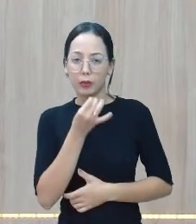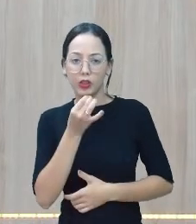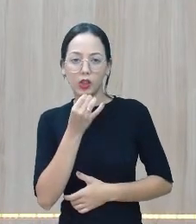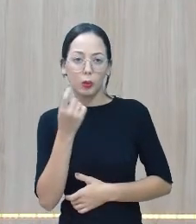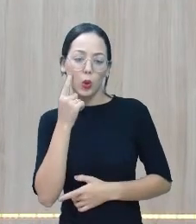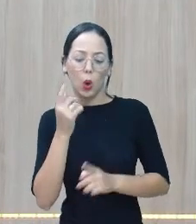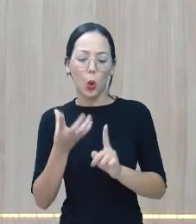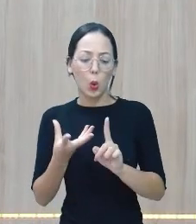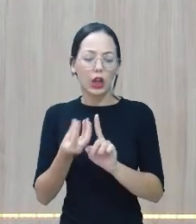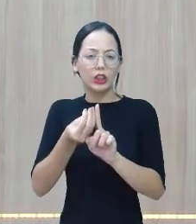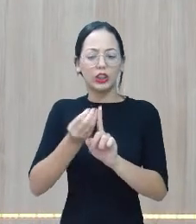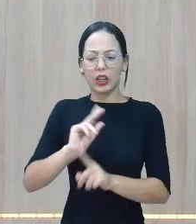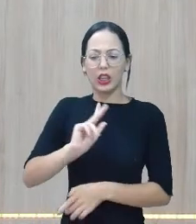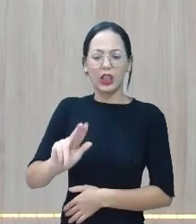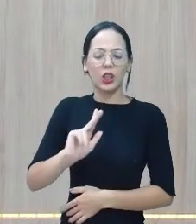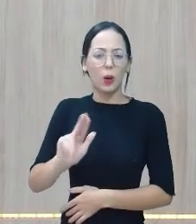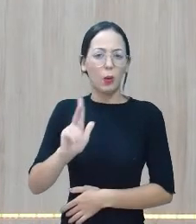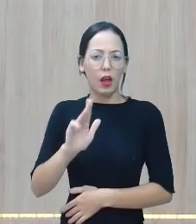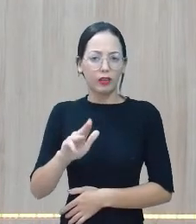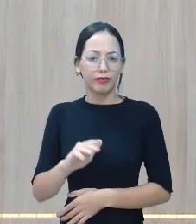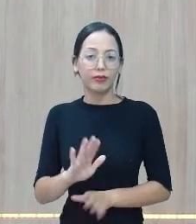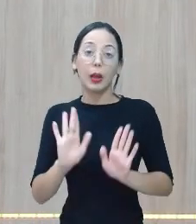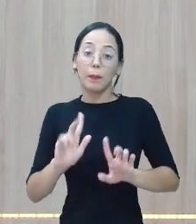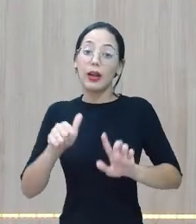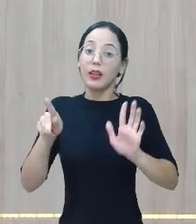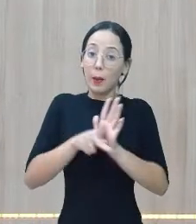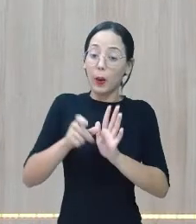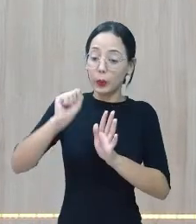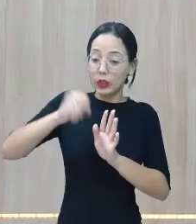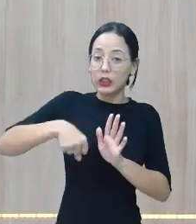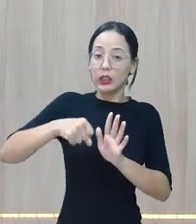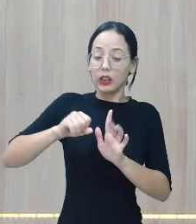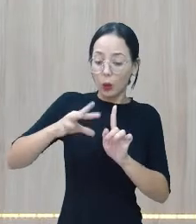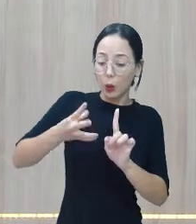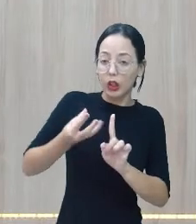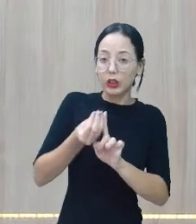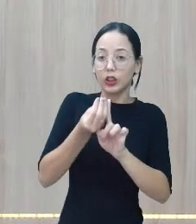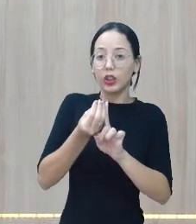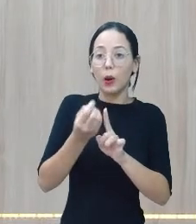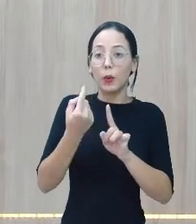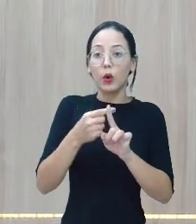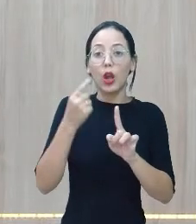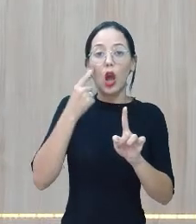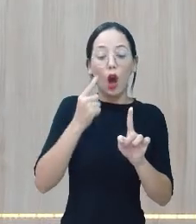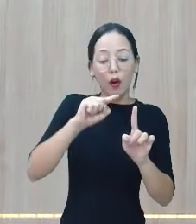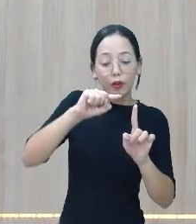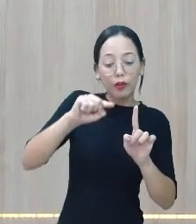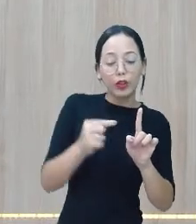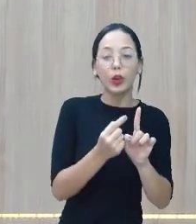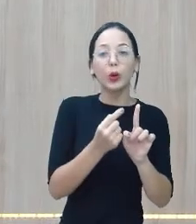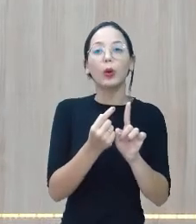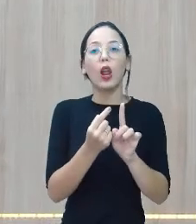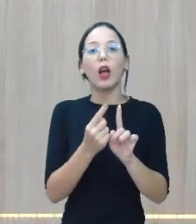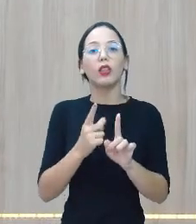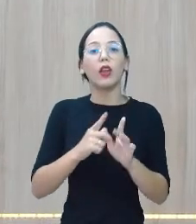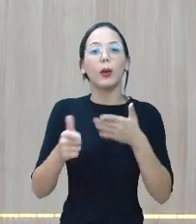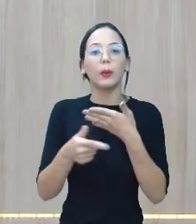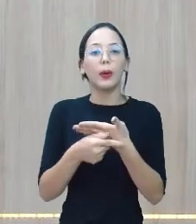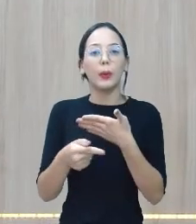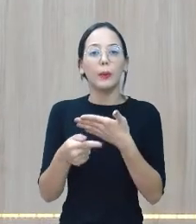vaidosos, né? Mas ali nós temos que são vaidosos. Aonde está? Que a vírgula está fazendo o seu